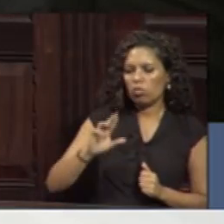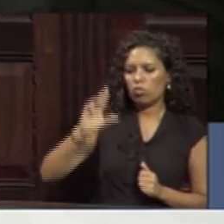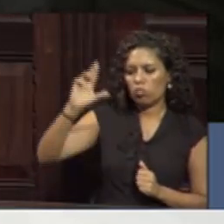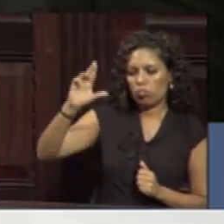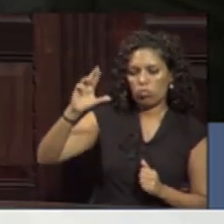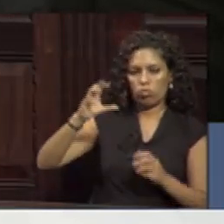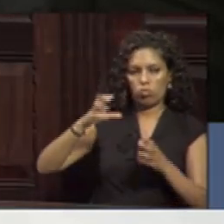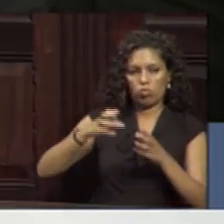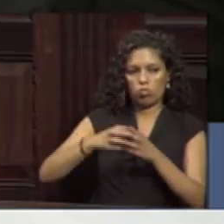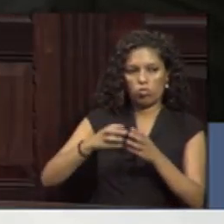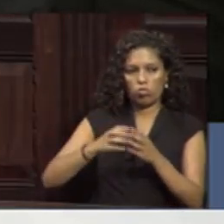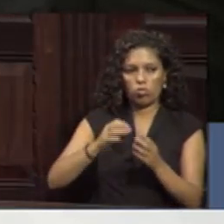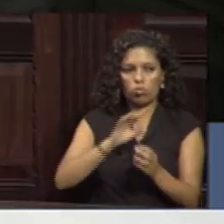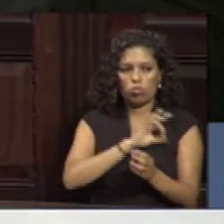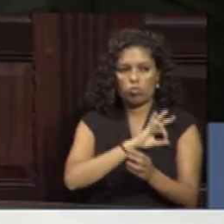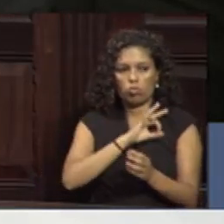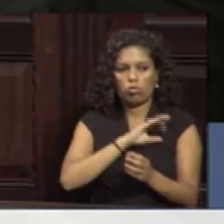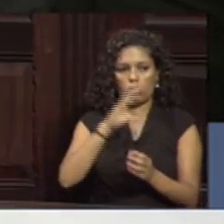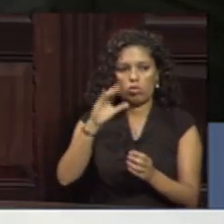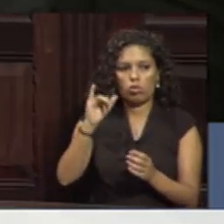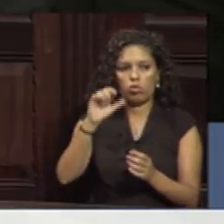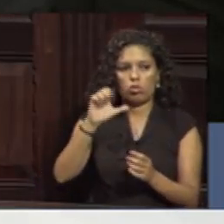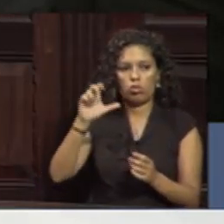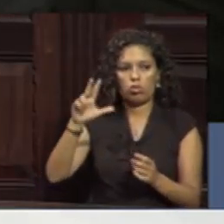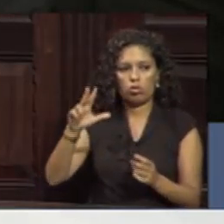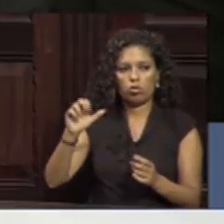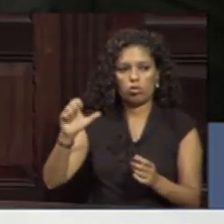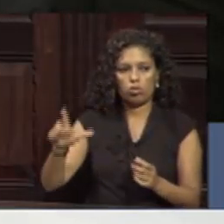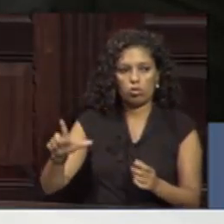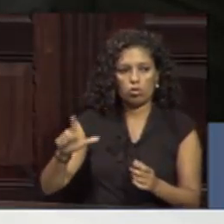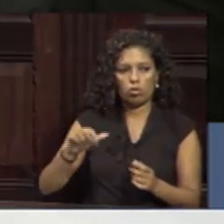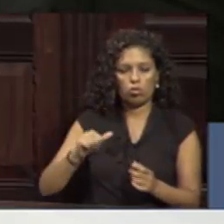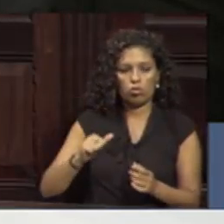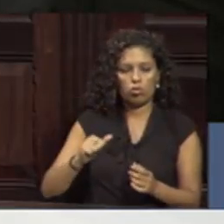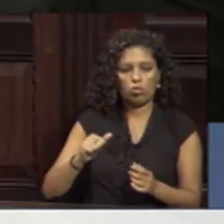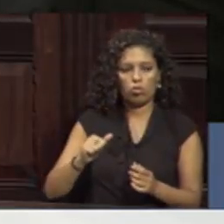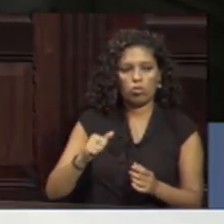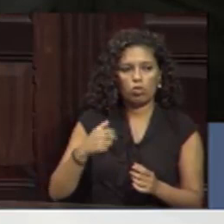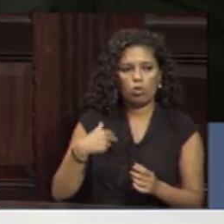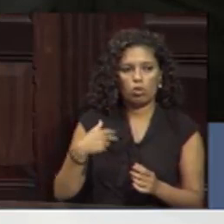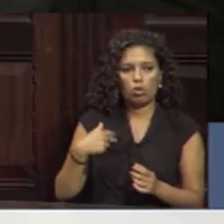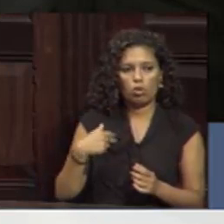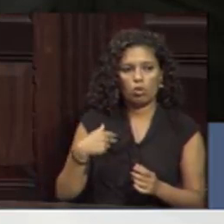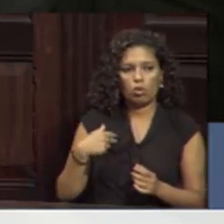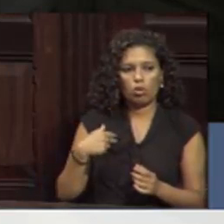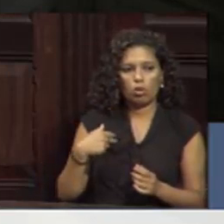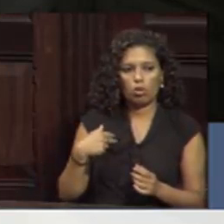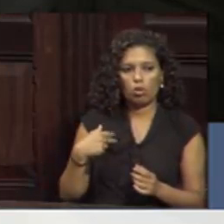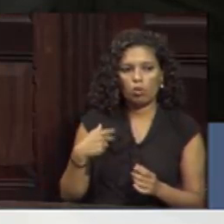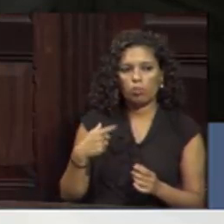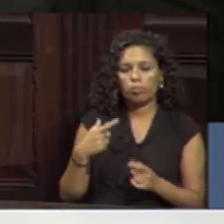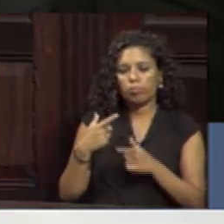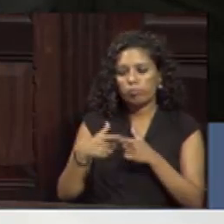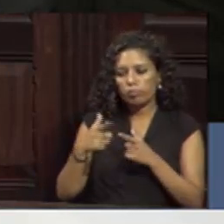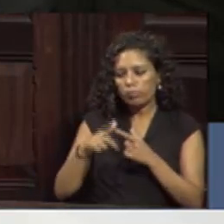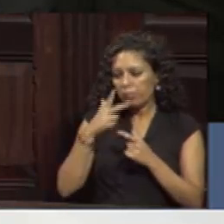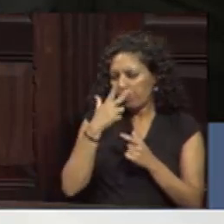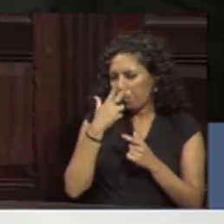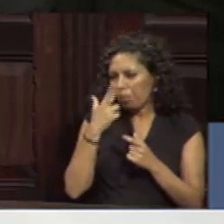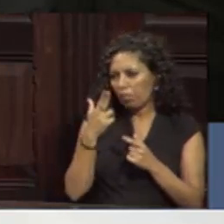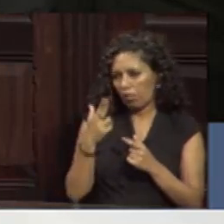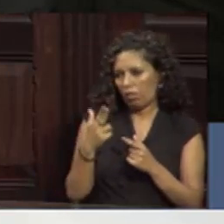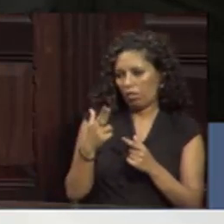vivenciei um momento muito semelhante, que foi o momento da morte da juíza Patrícia Scioli. E